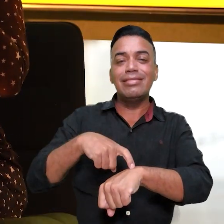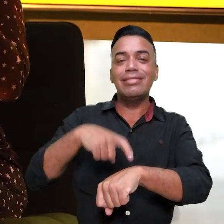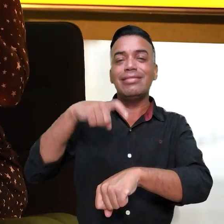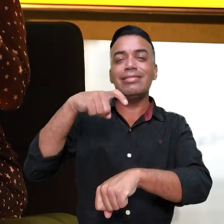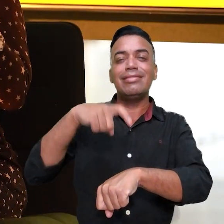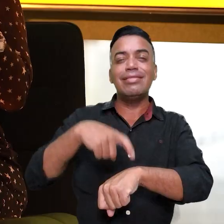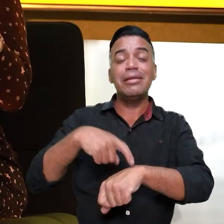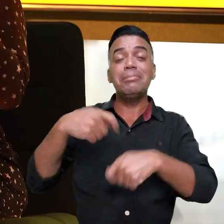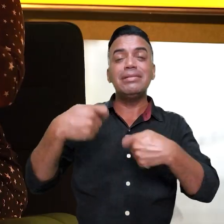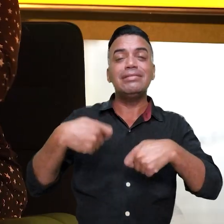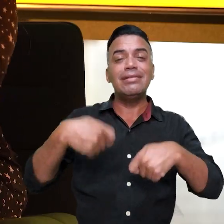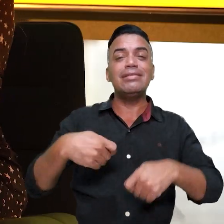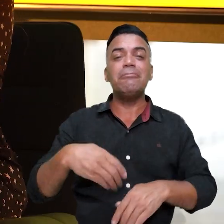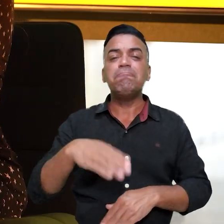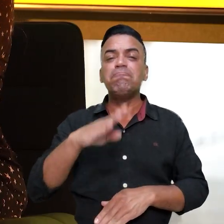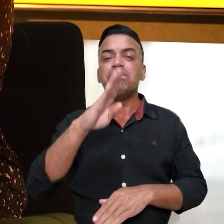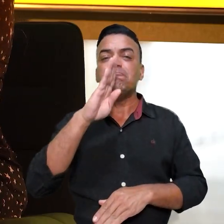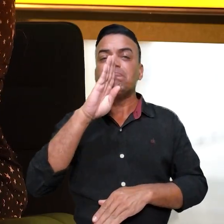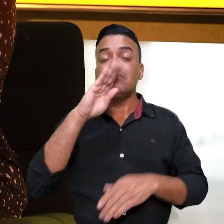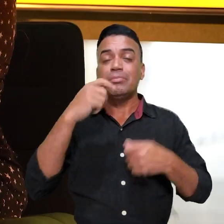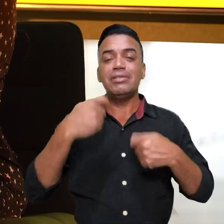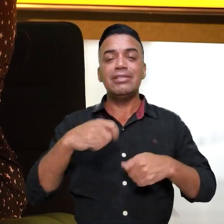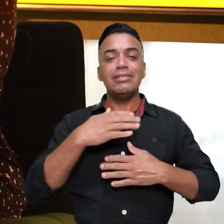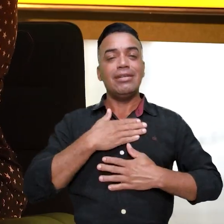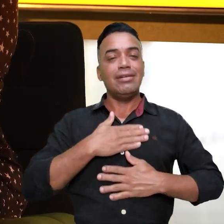precisa de silêncio, ela precisa de